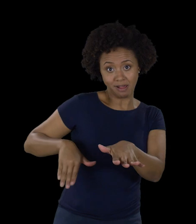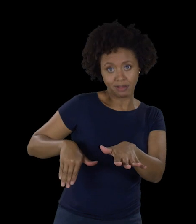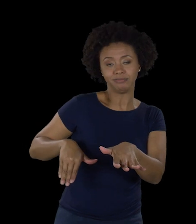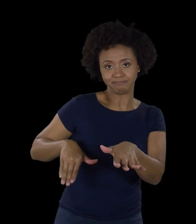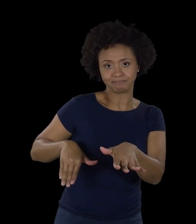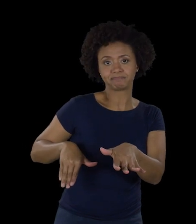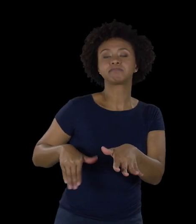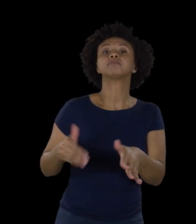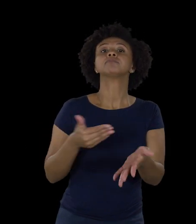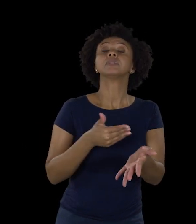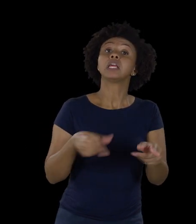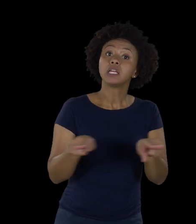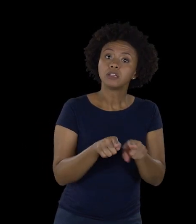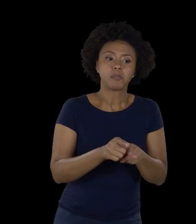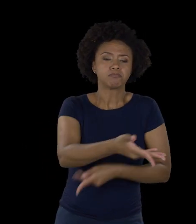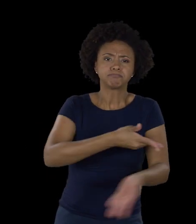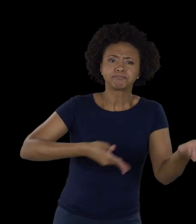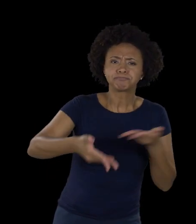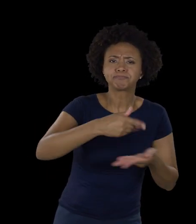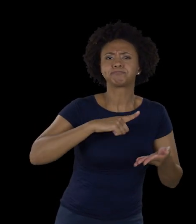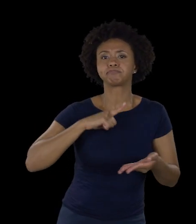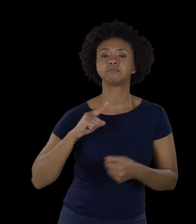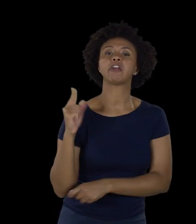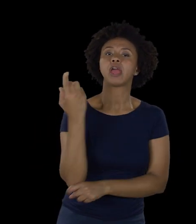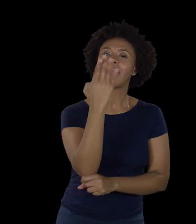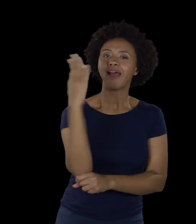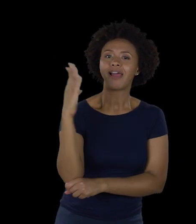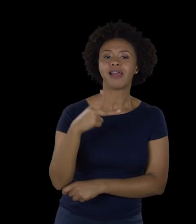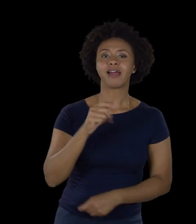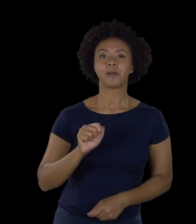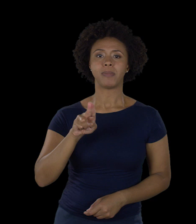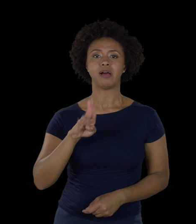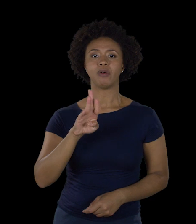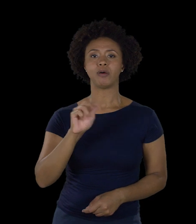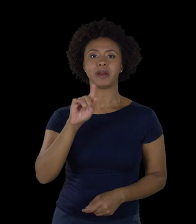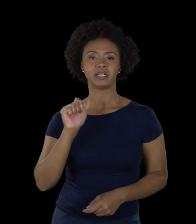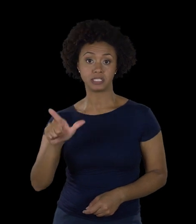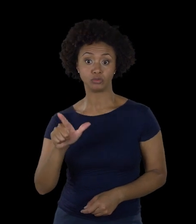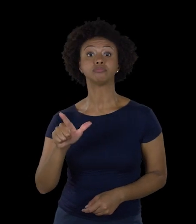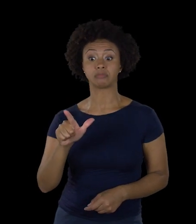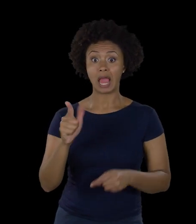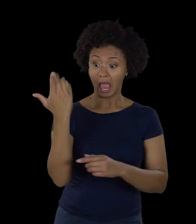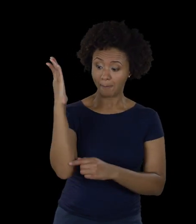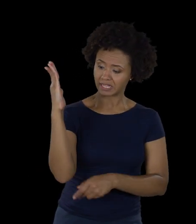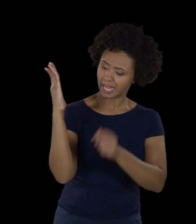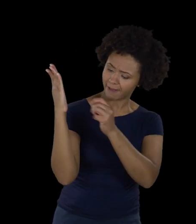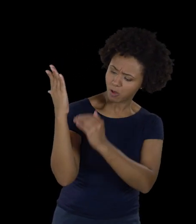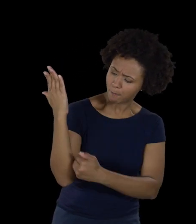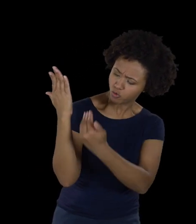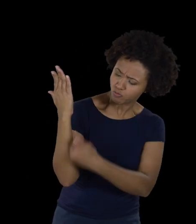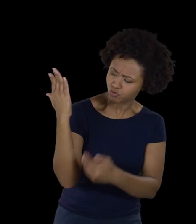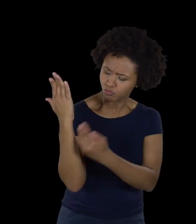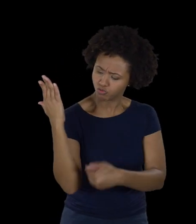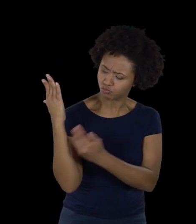e sobretudo no corte do pau-brasil, uma árvore muito usada na Europa, da qual se extraía um pigmento usado para tintura